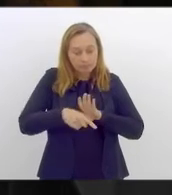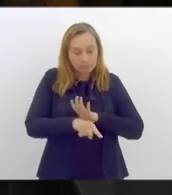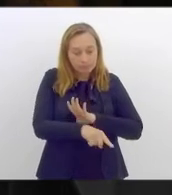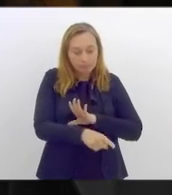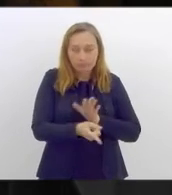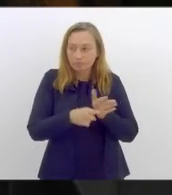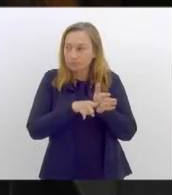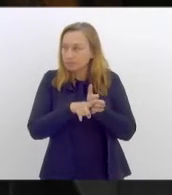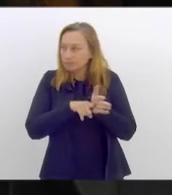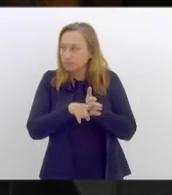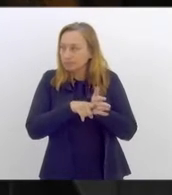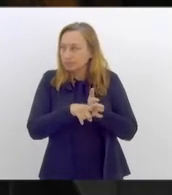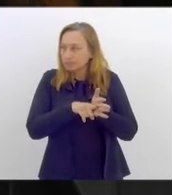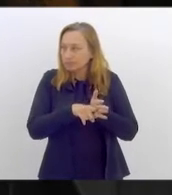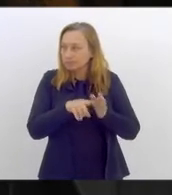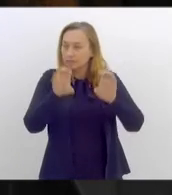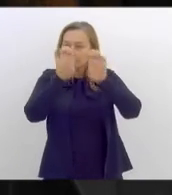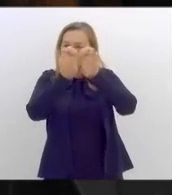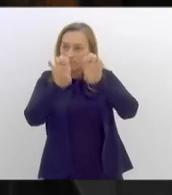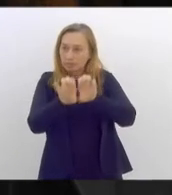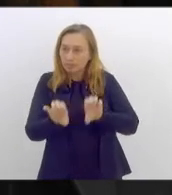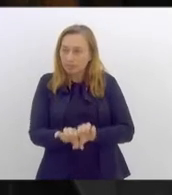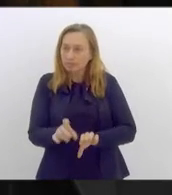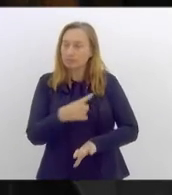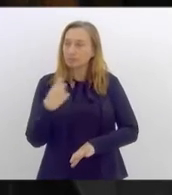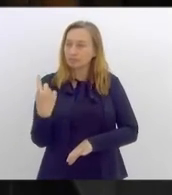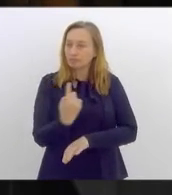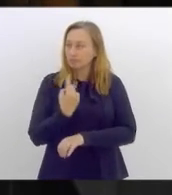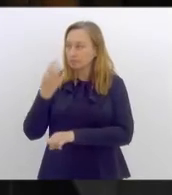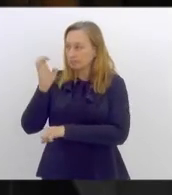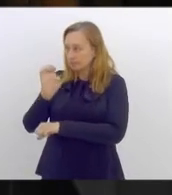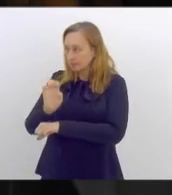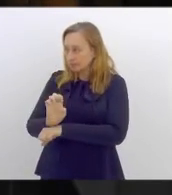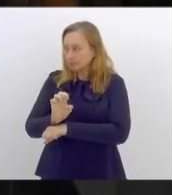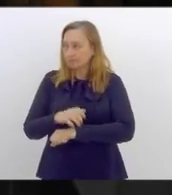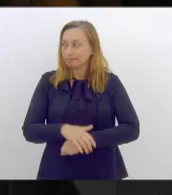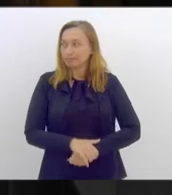as questões estruturais do nosso Estado